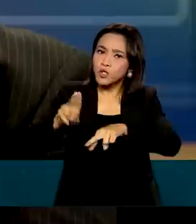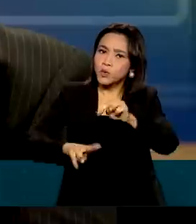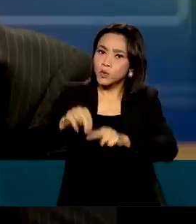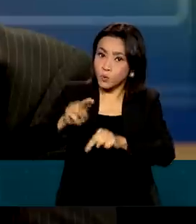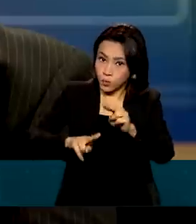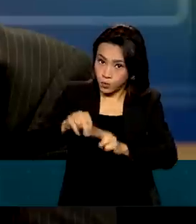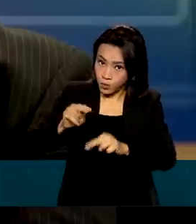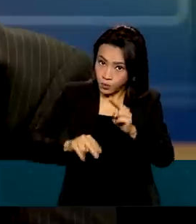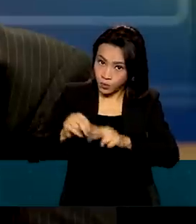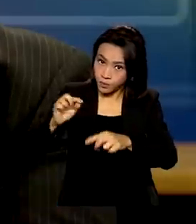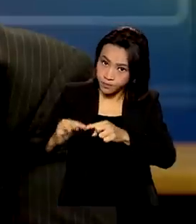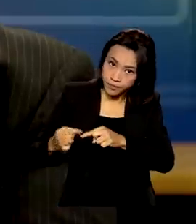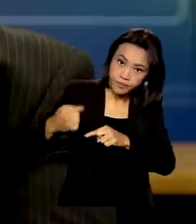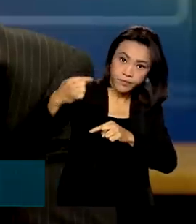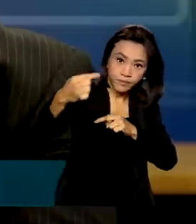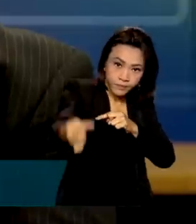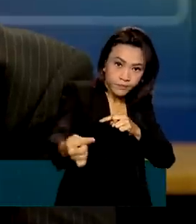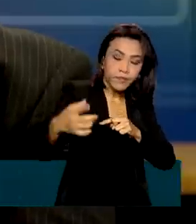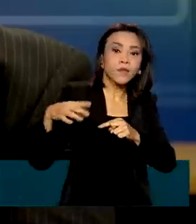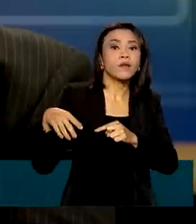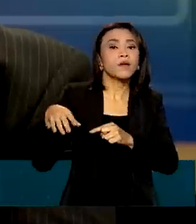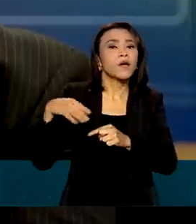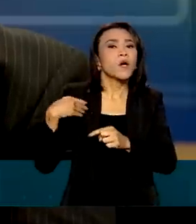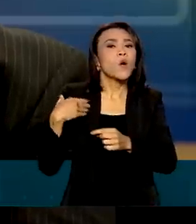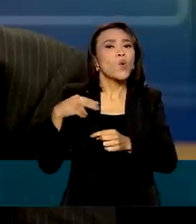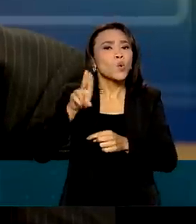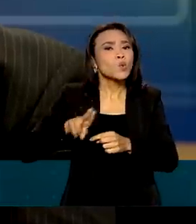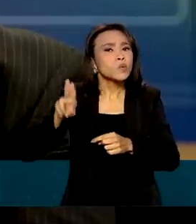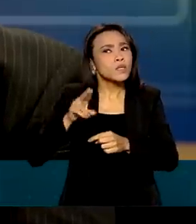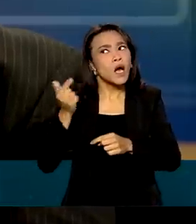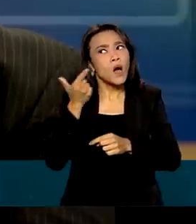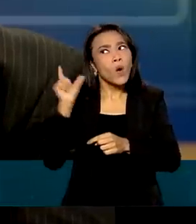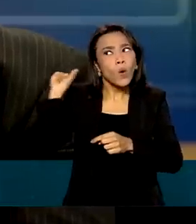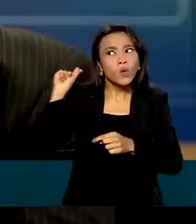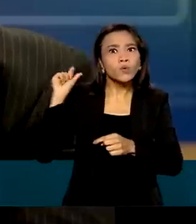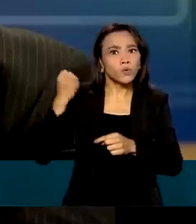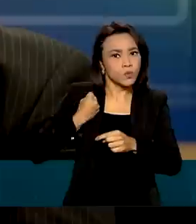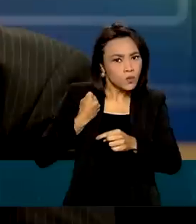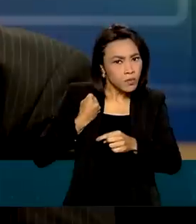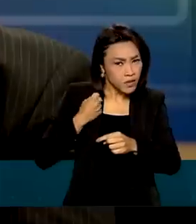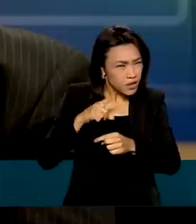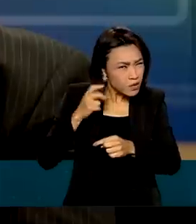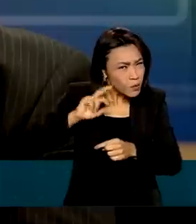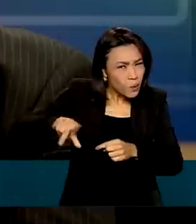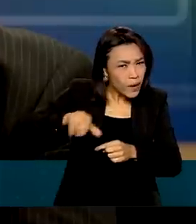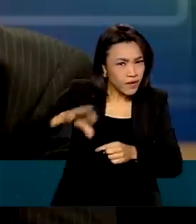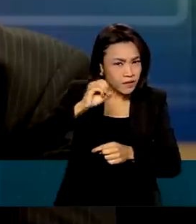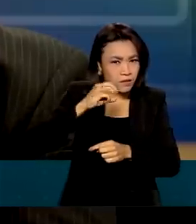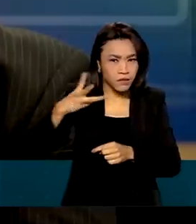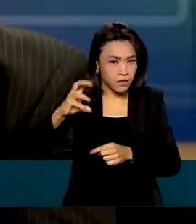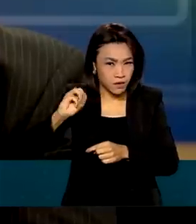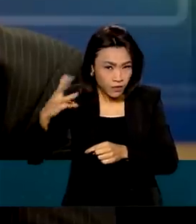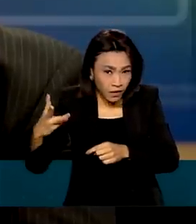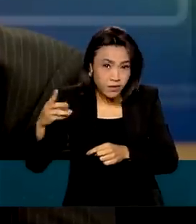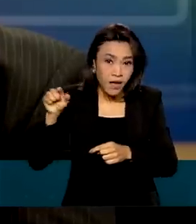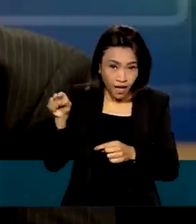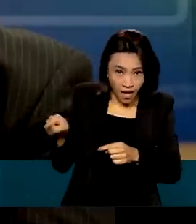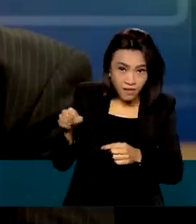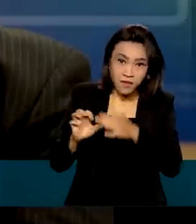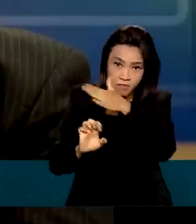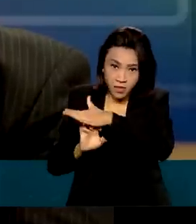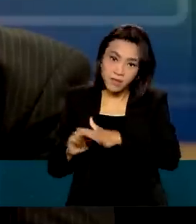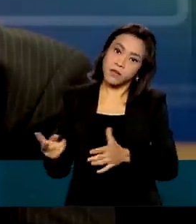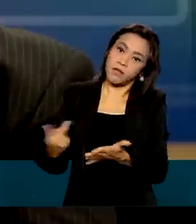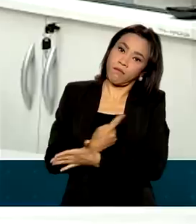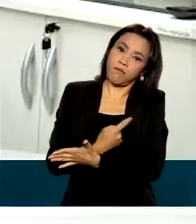junho passarem a utilizar qualquer outro recurso que não seja no 0303 para telemarketing, já está numa situação